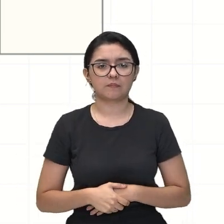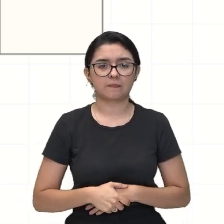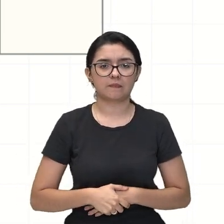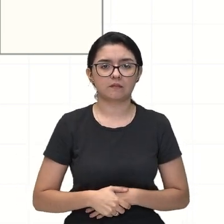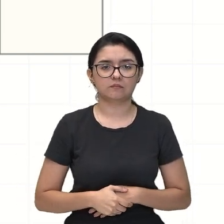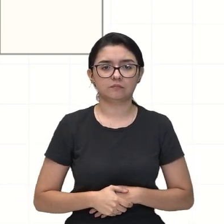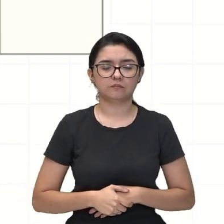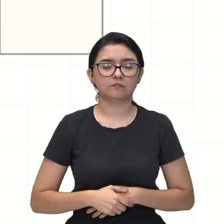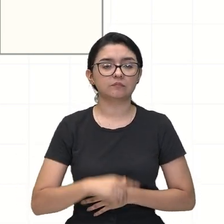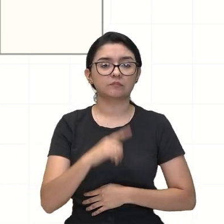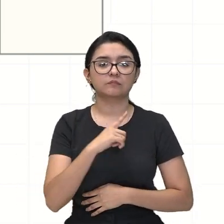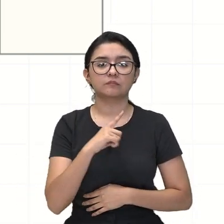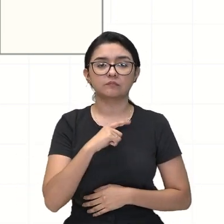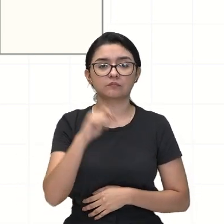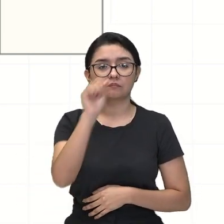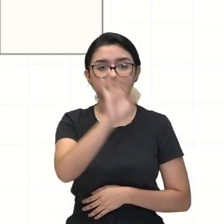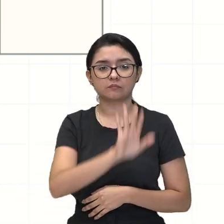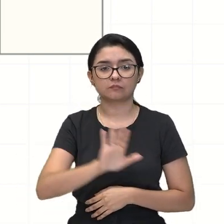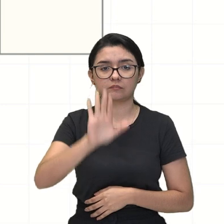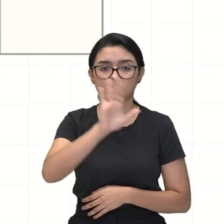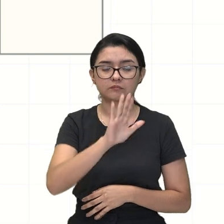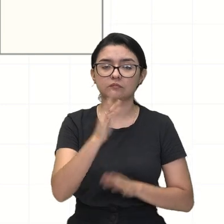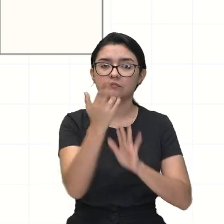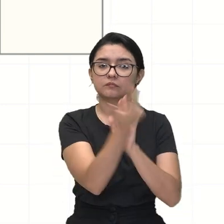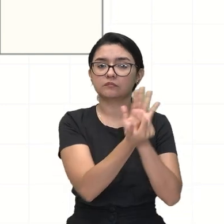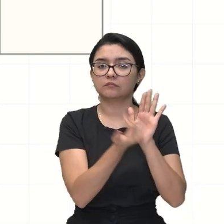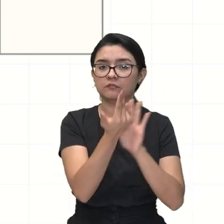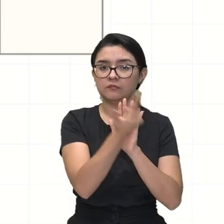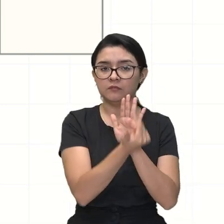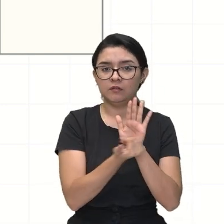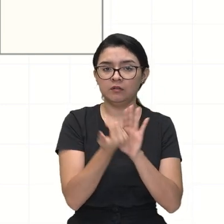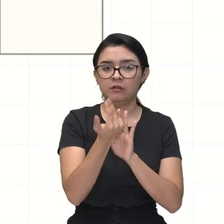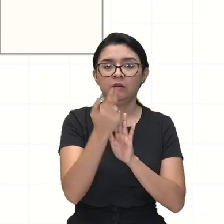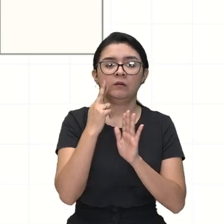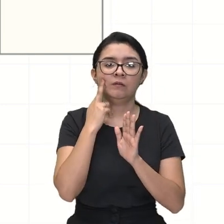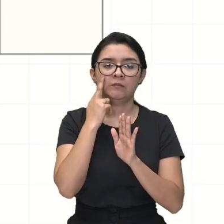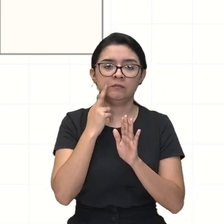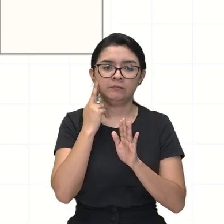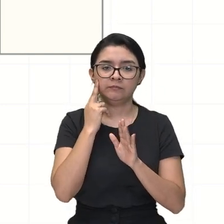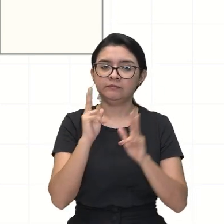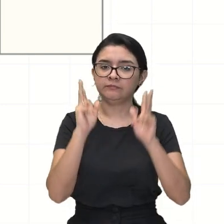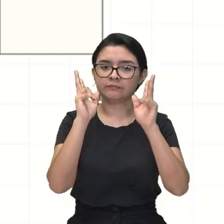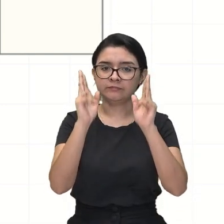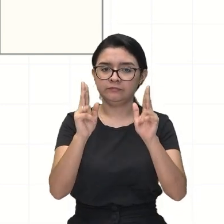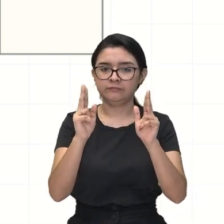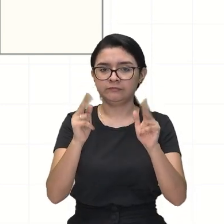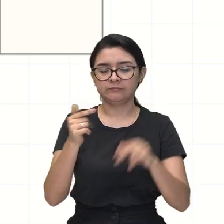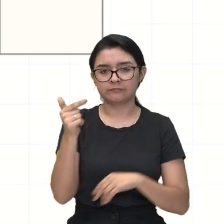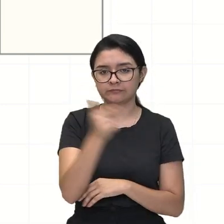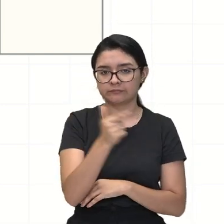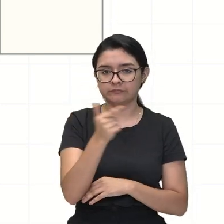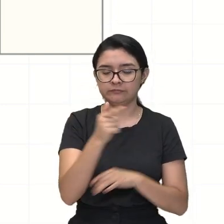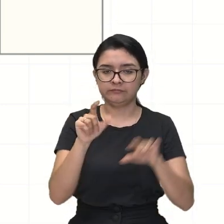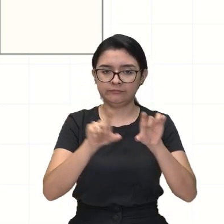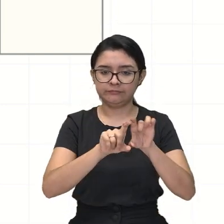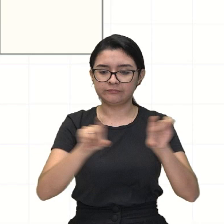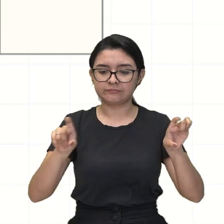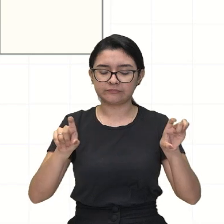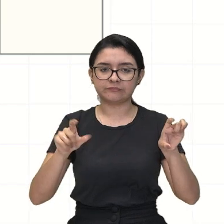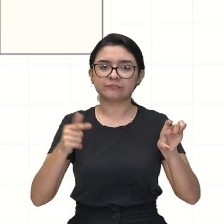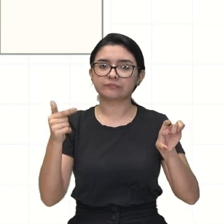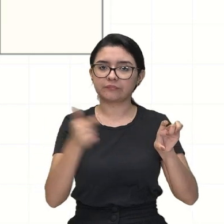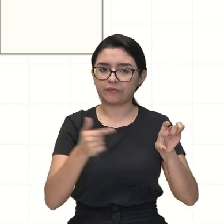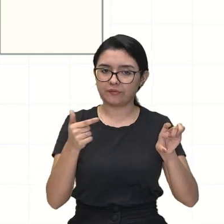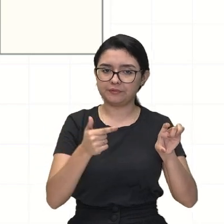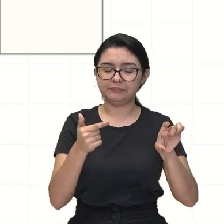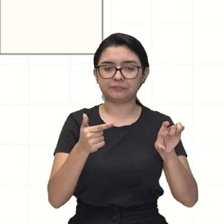retângulo, nós temos uma área de rosa tomada que é igual à dimensão do segundo